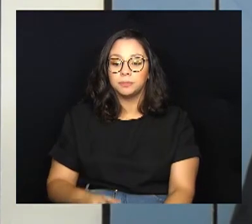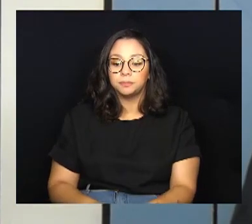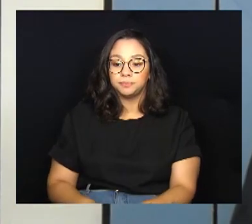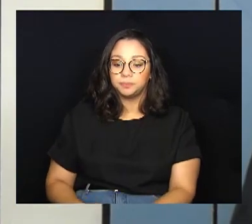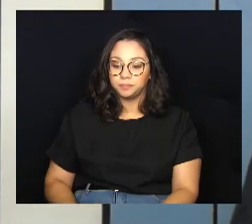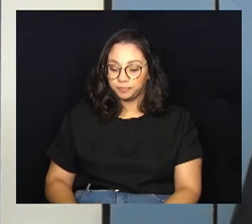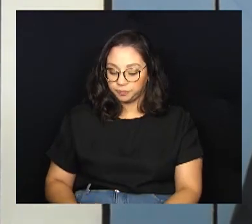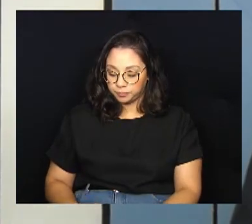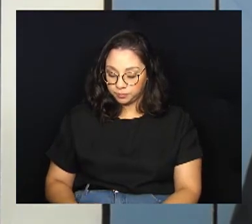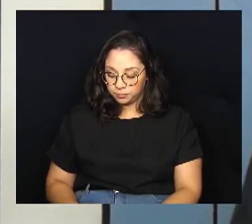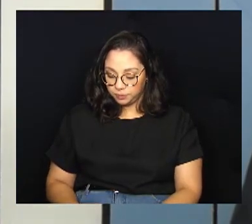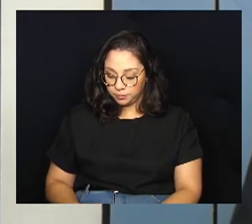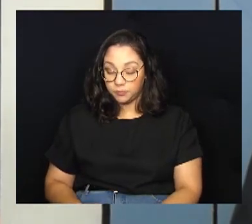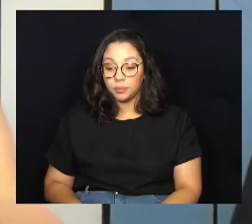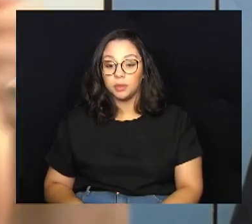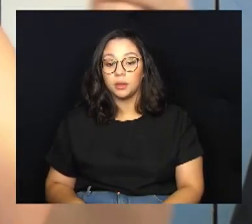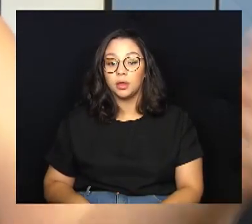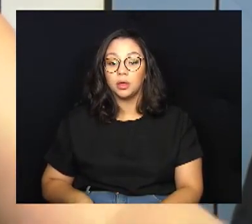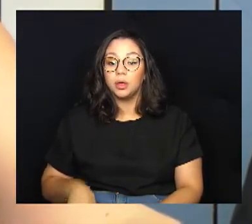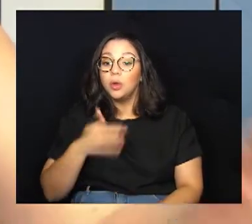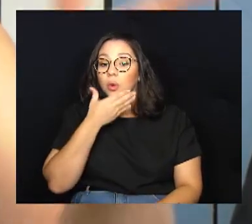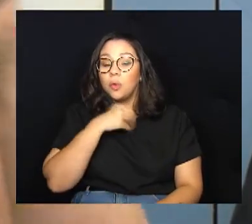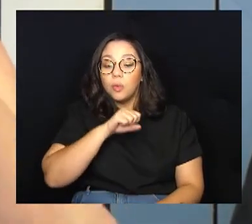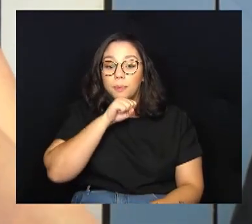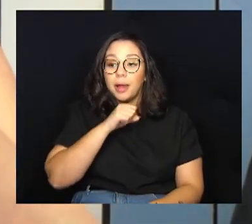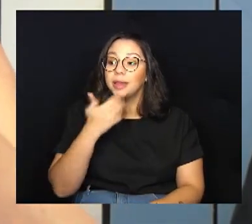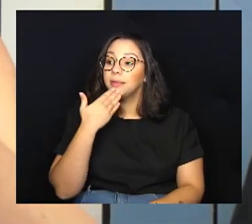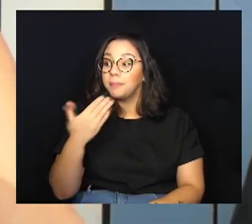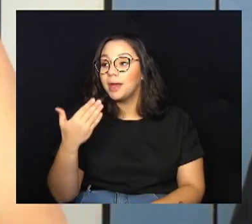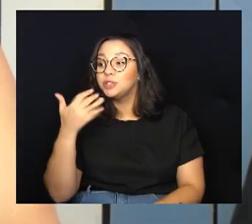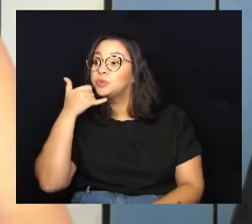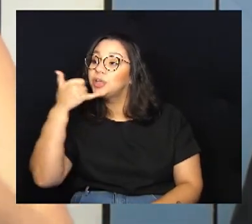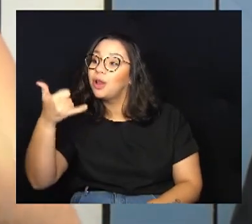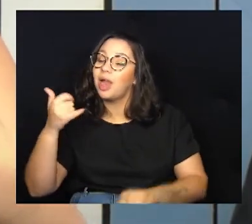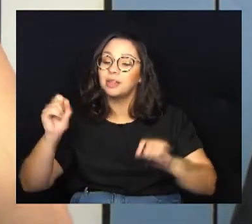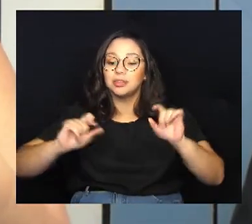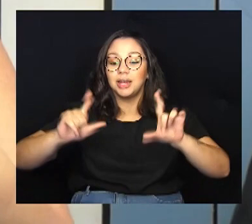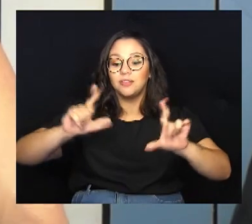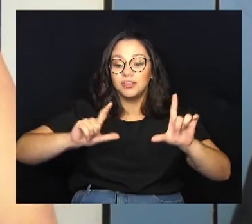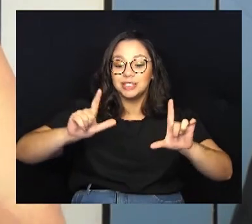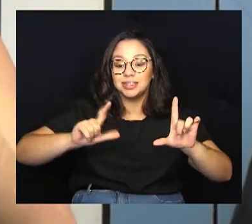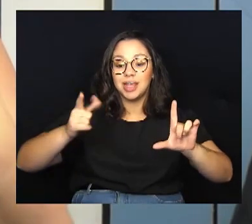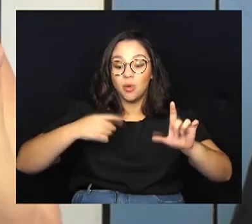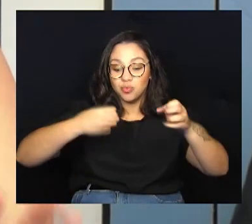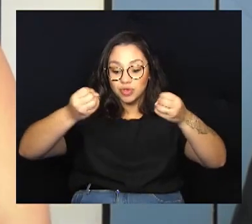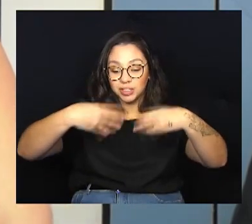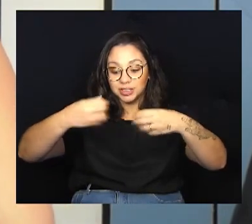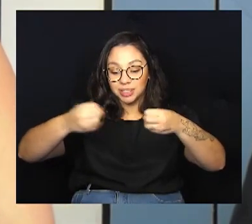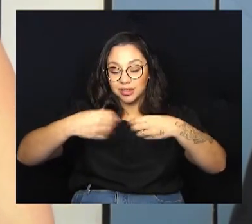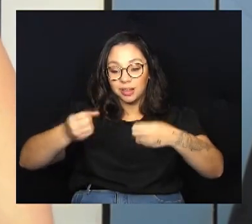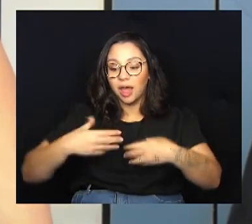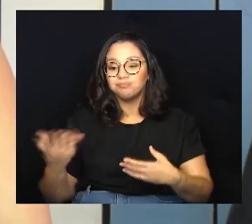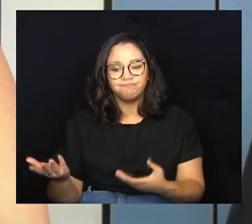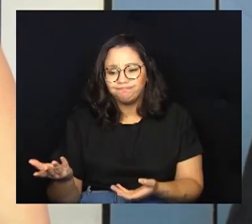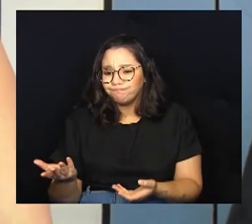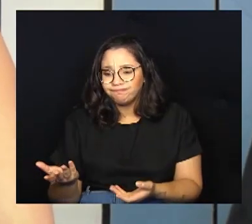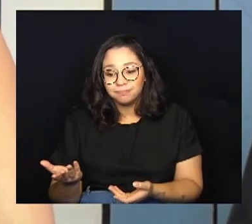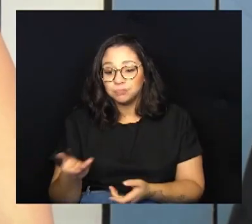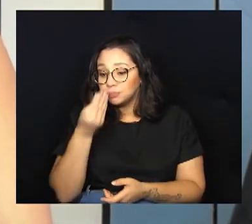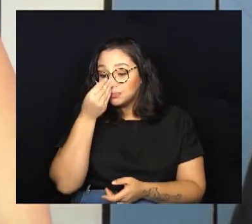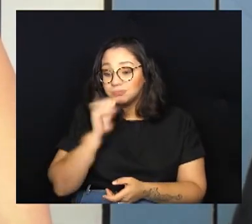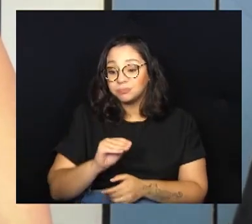grandes como Campinas. Então, assim, um erro do governo Tarcísio na capital, que é ele que tomou frente, ele que está